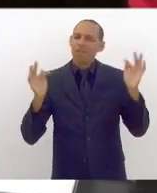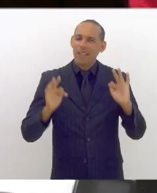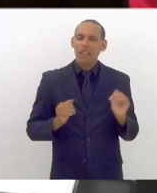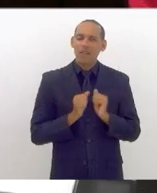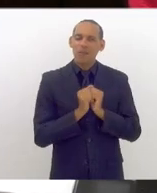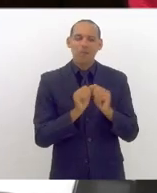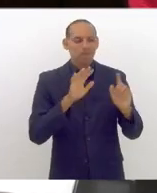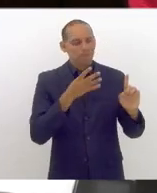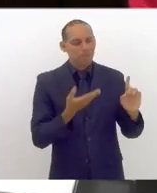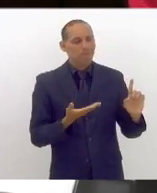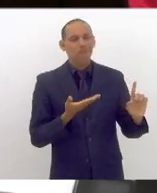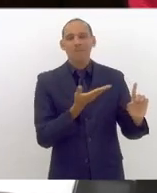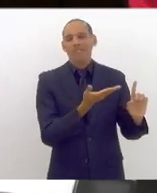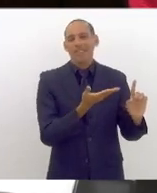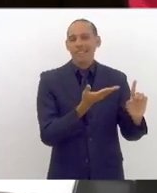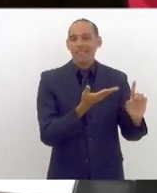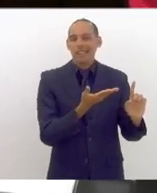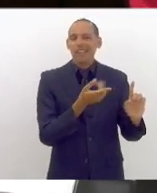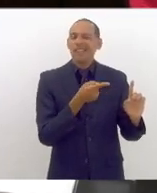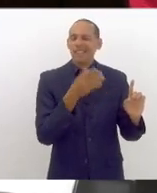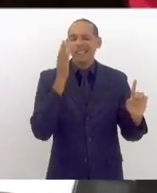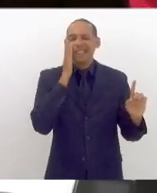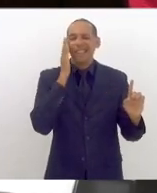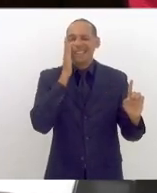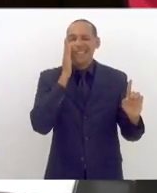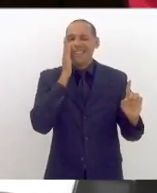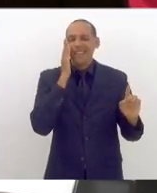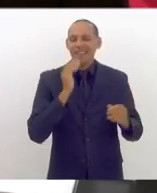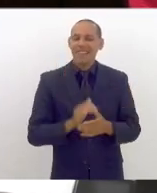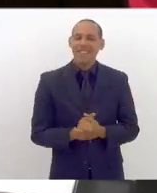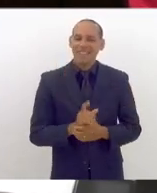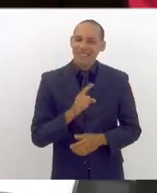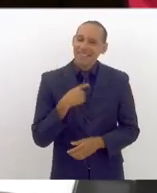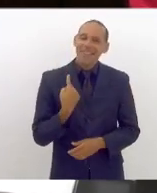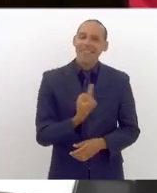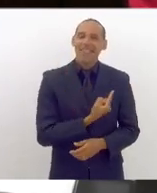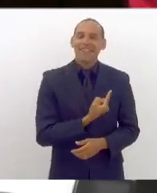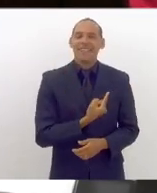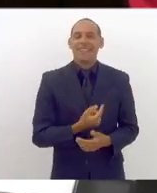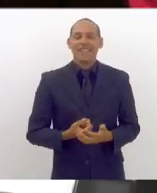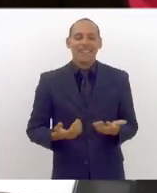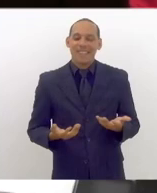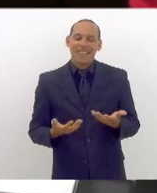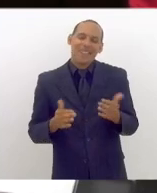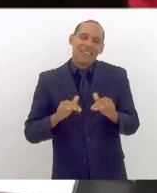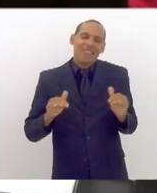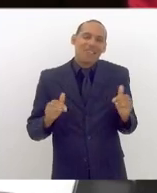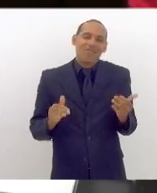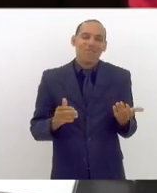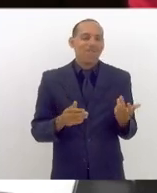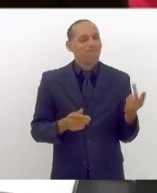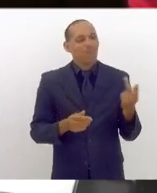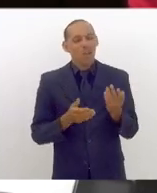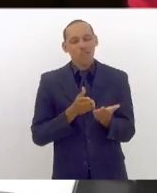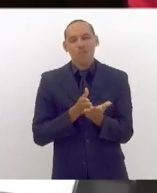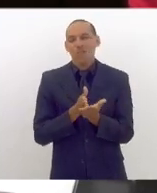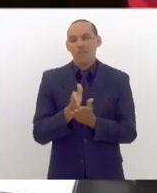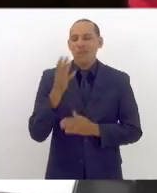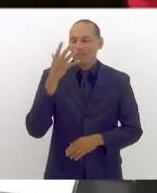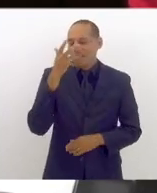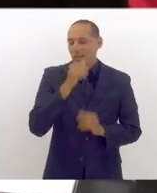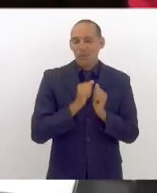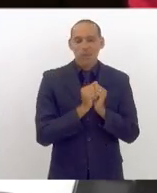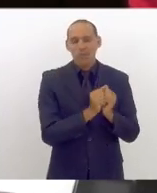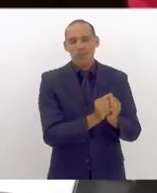também prestar essa homenagem para Heitor tem um cara que eu ele sabe bem É a gente é isso a gente tem essa trajetória muito bonita